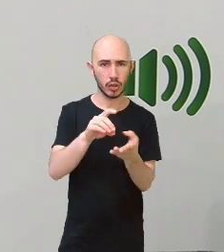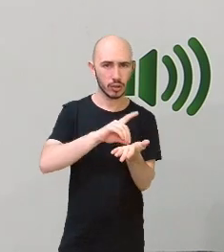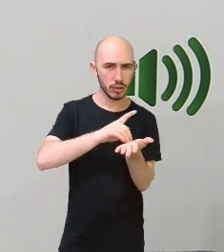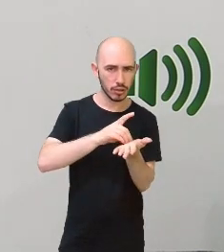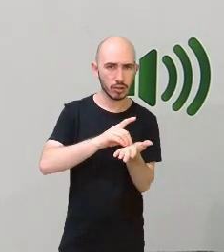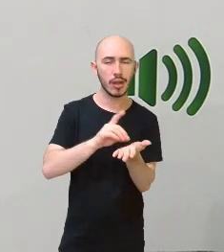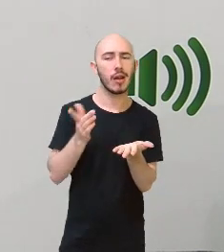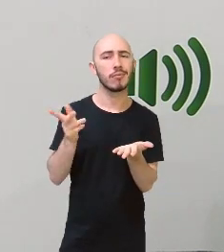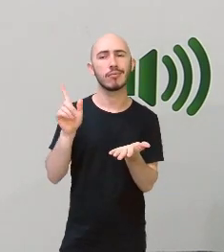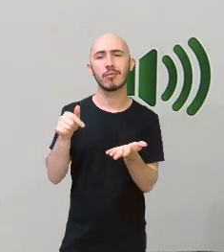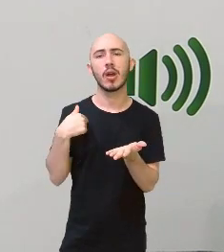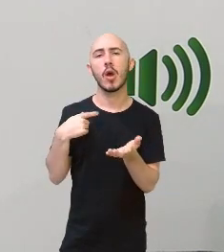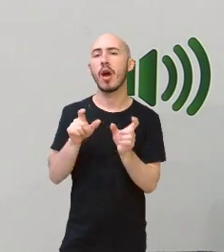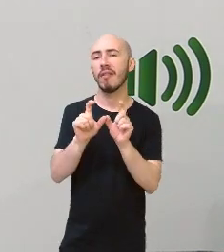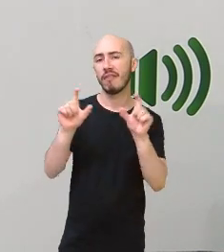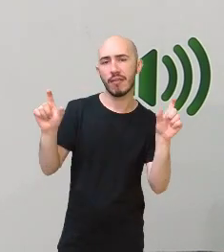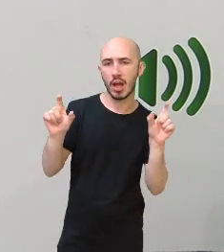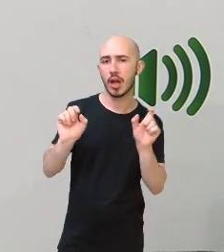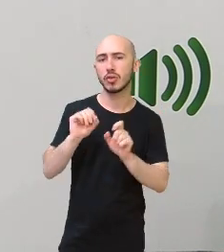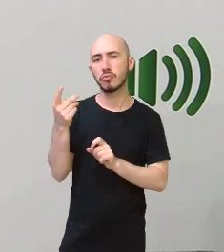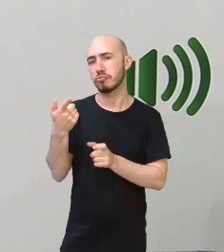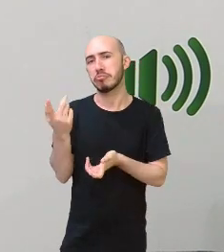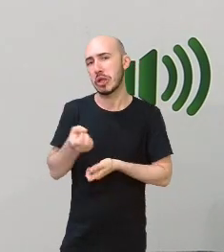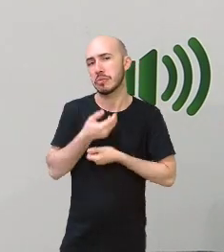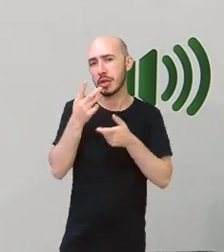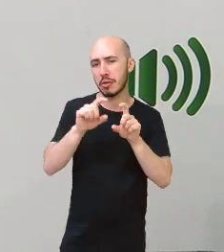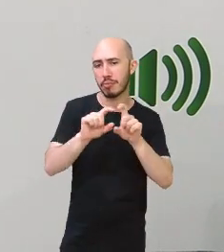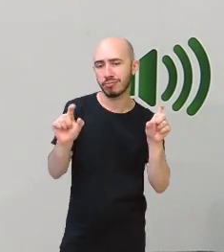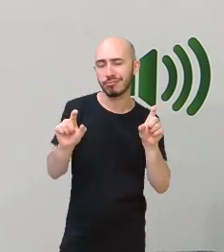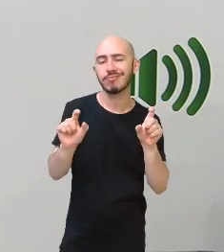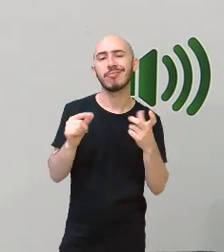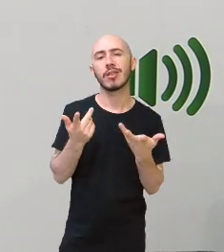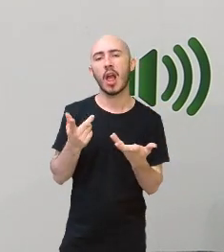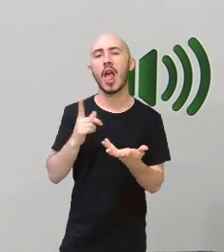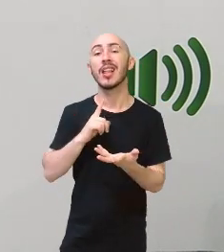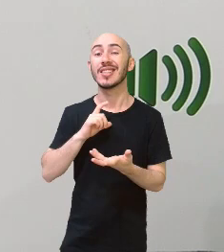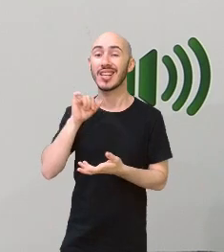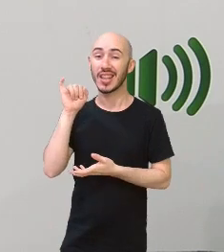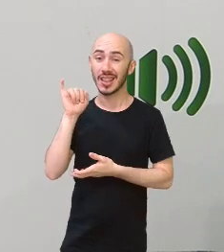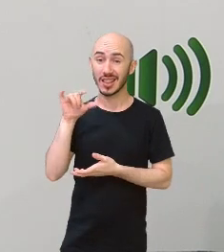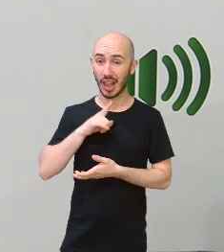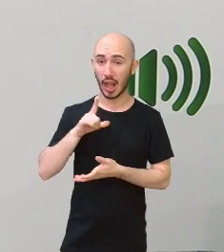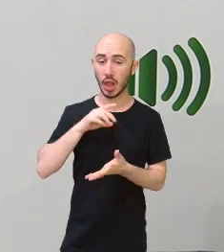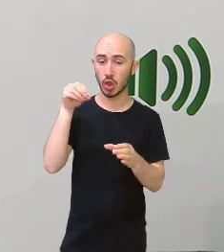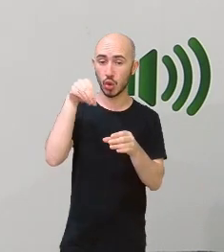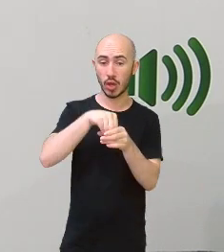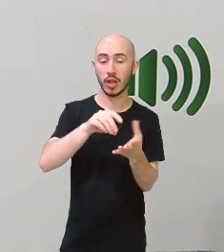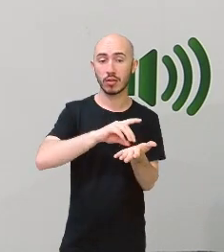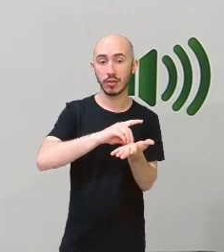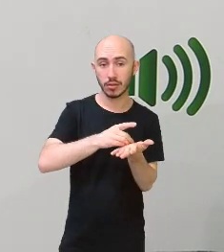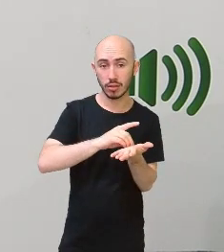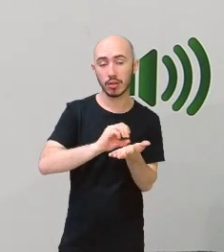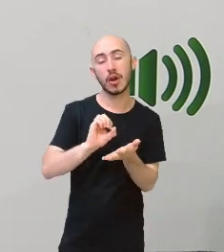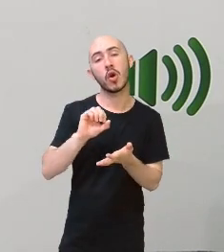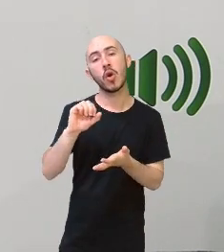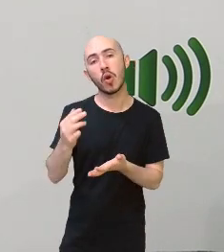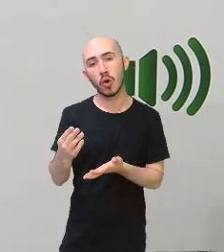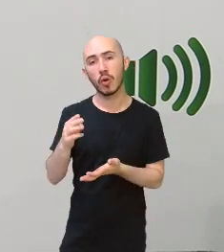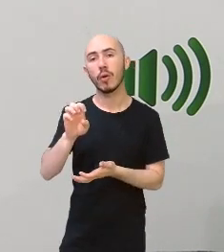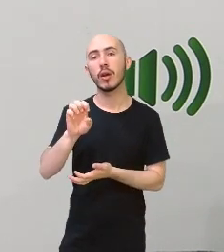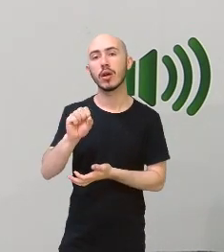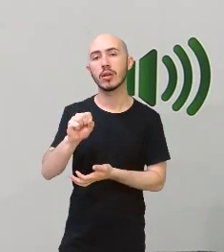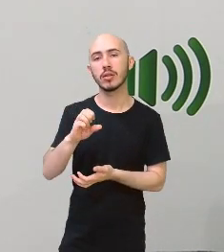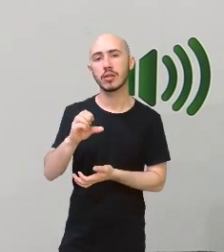uma palavra, uma frase, uma expressão, então, se você está no dicionário ou em uma